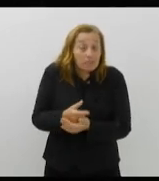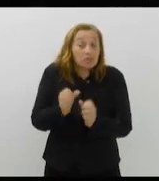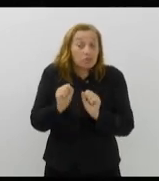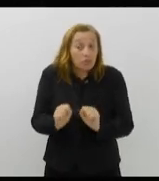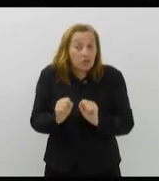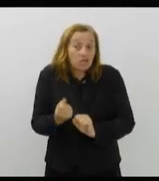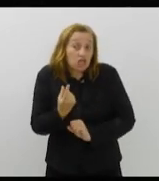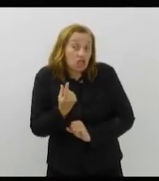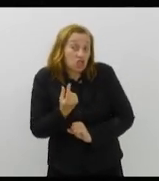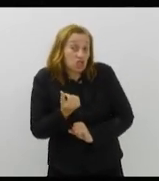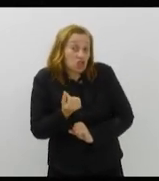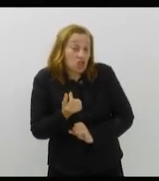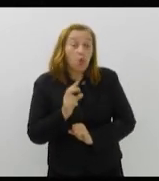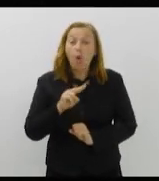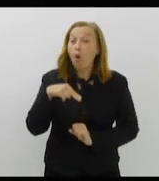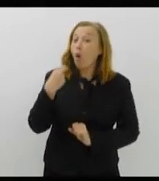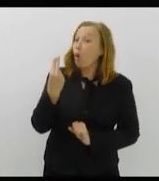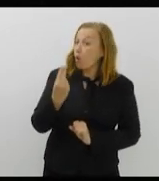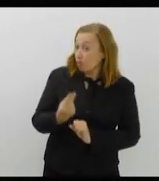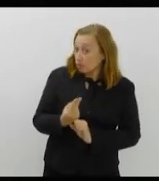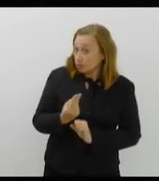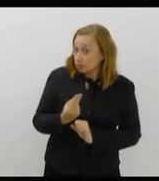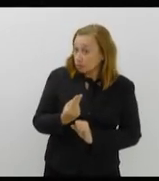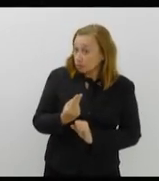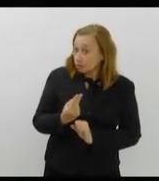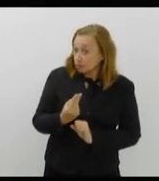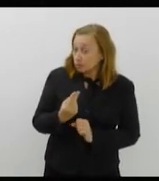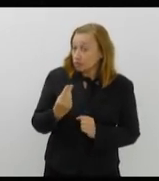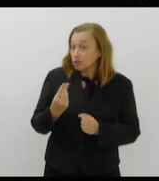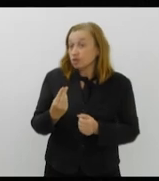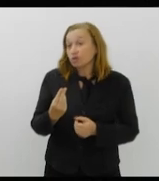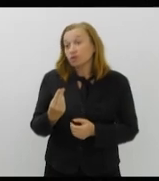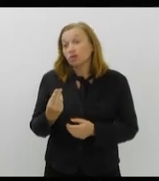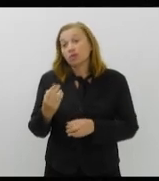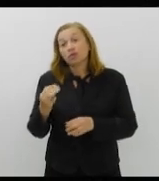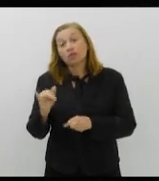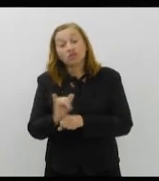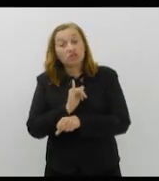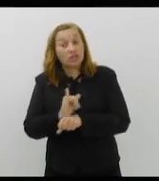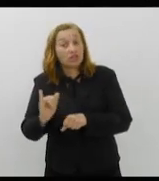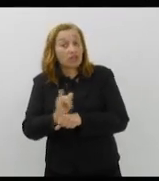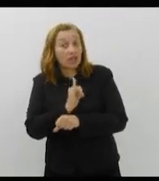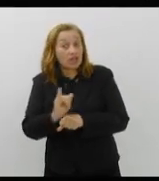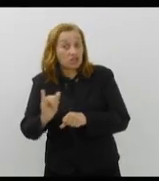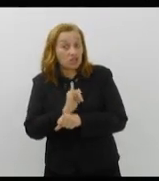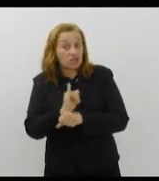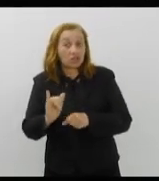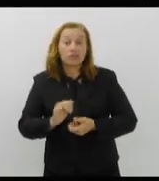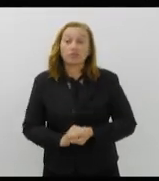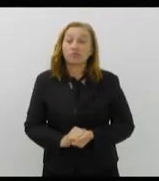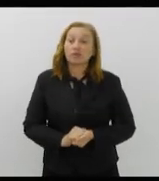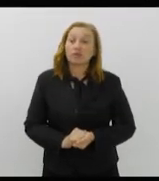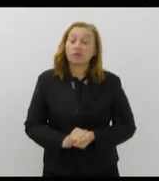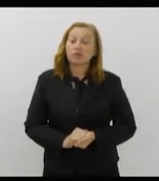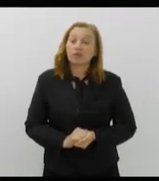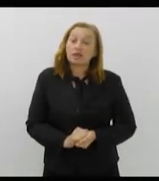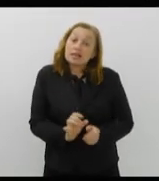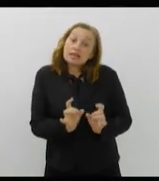espécie ou de algumas formas através da